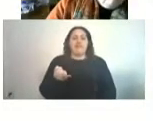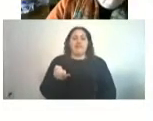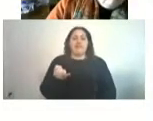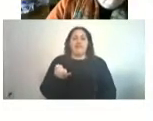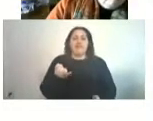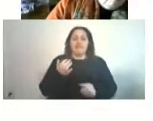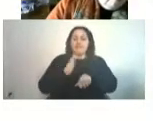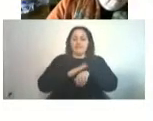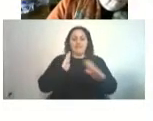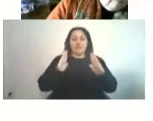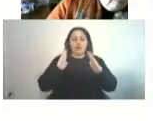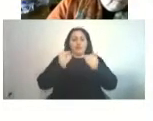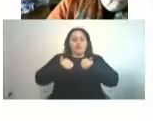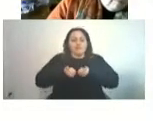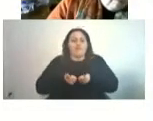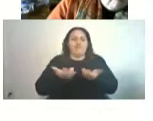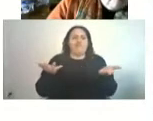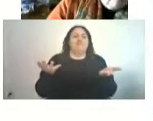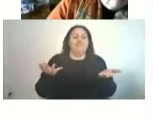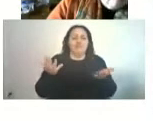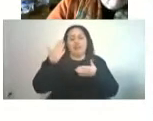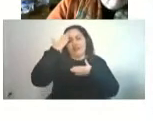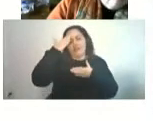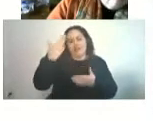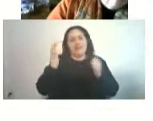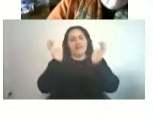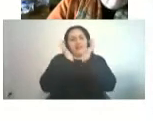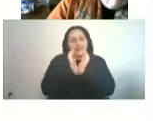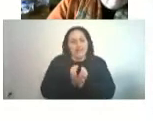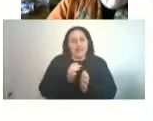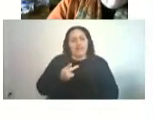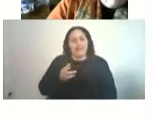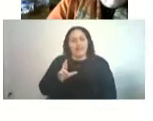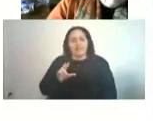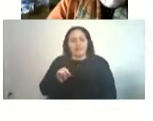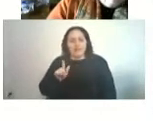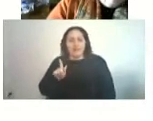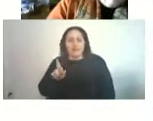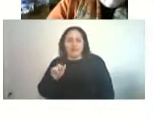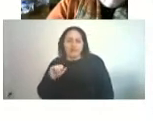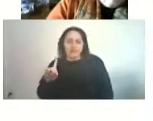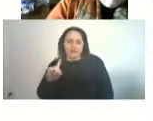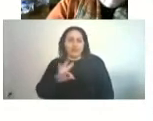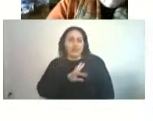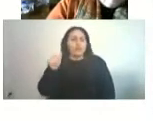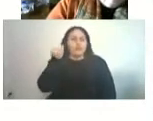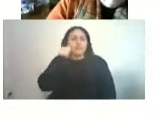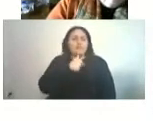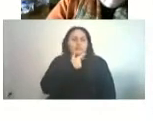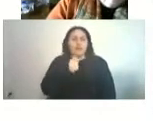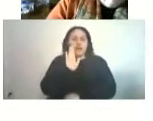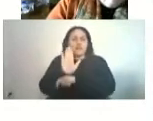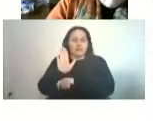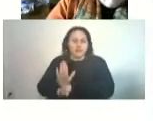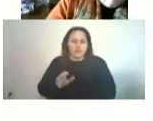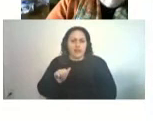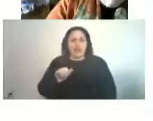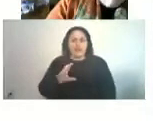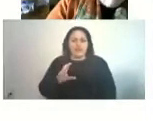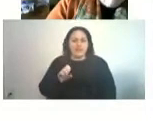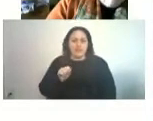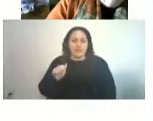Então, agradecer aí toda a equipe da Prograde, todas as assessoras e assessores, né? A